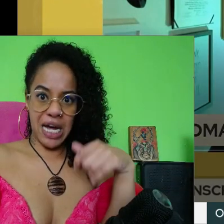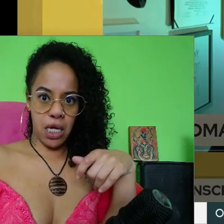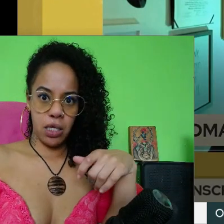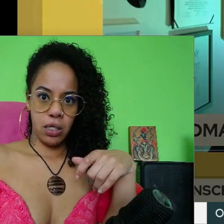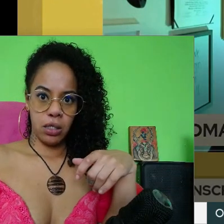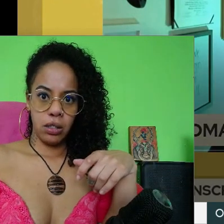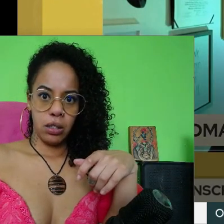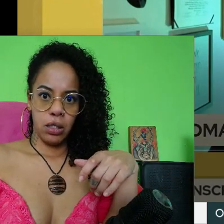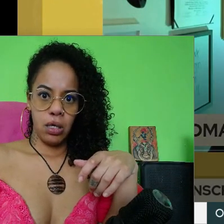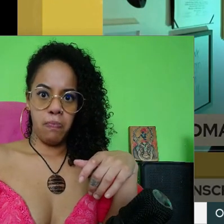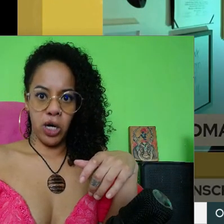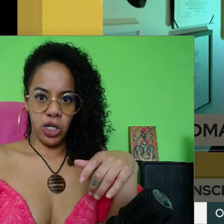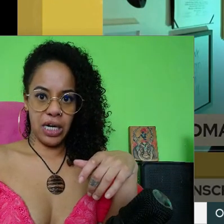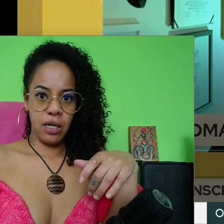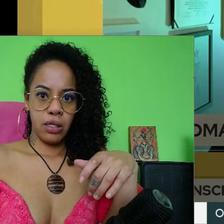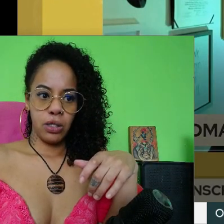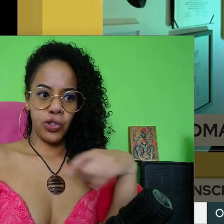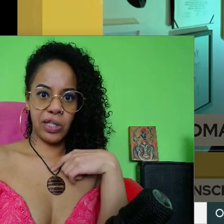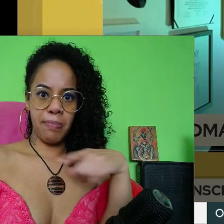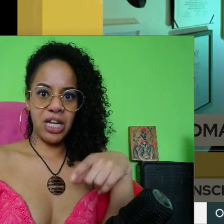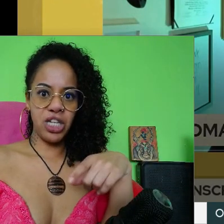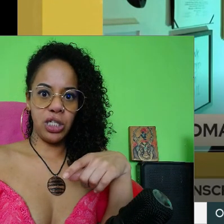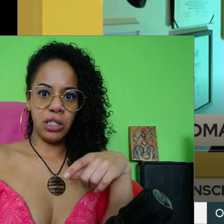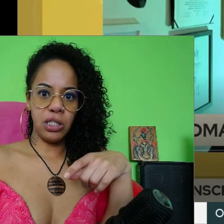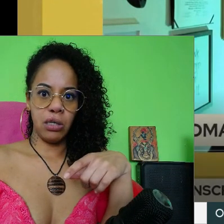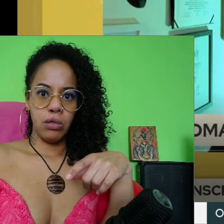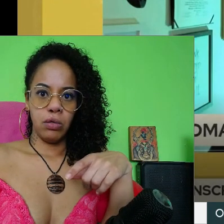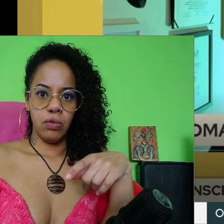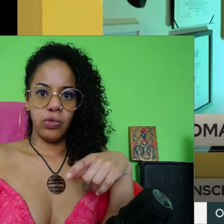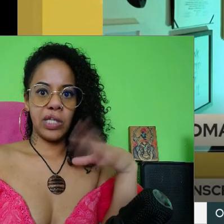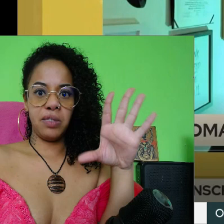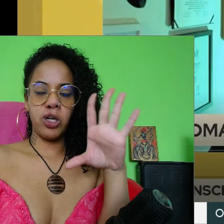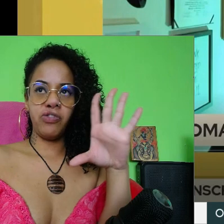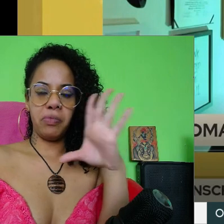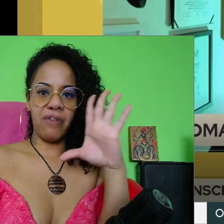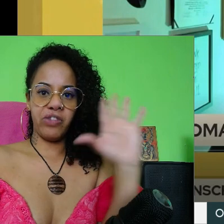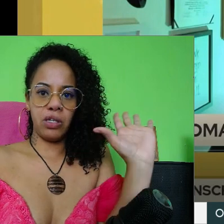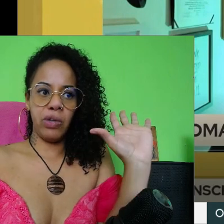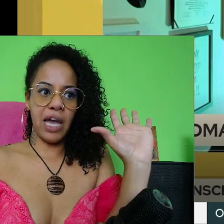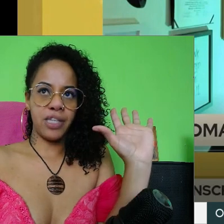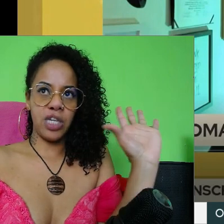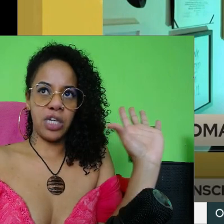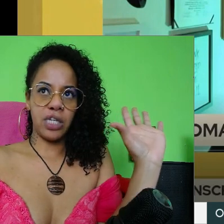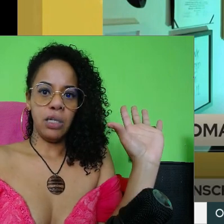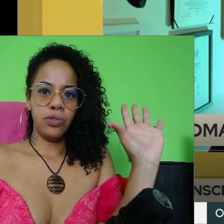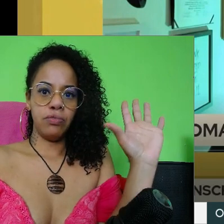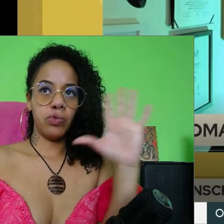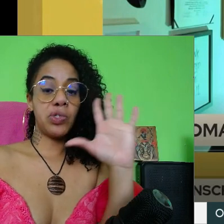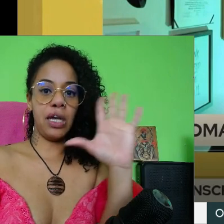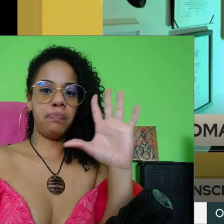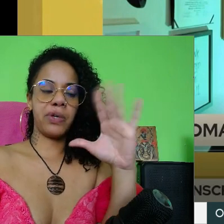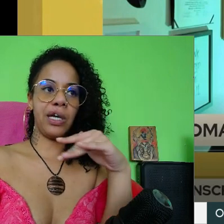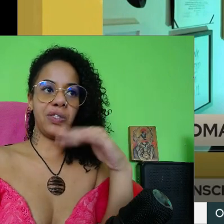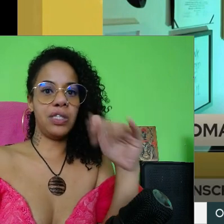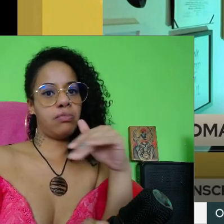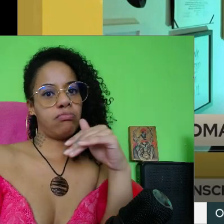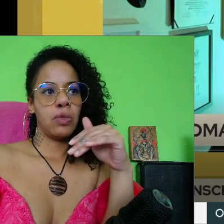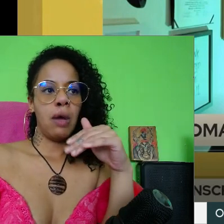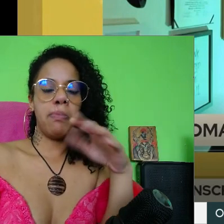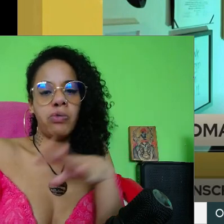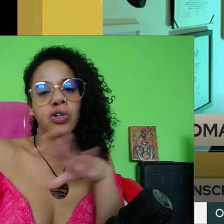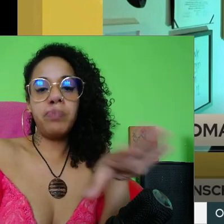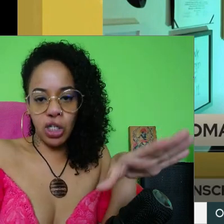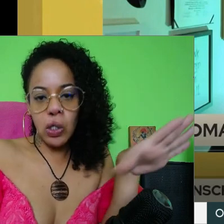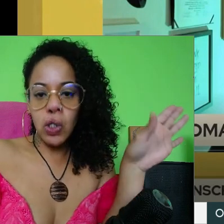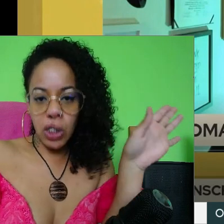pode fumar pode né sou tabagista não sei se pode fumar fazendo react aqui não sei porque às vezes